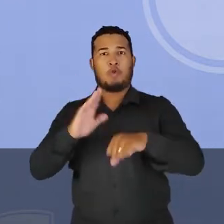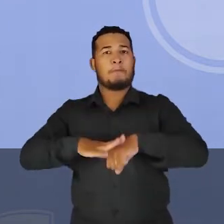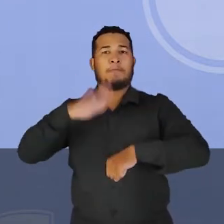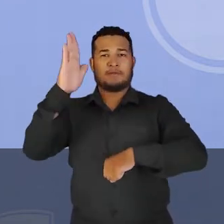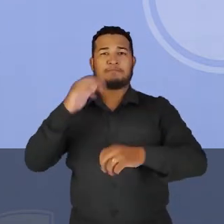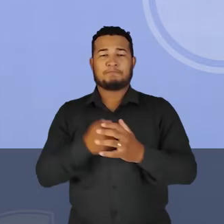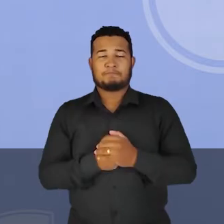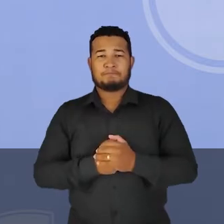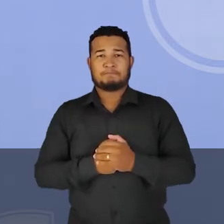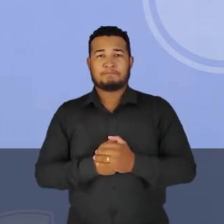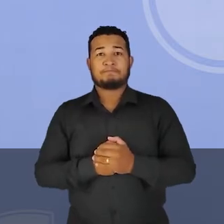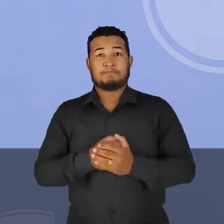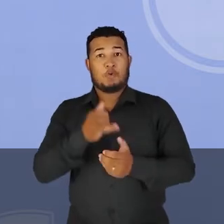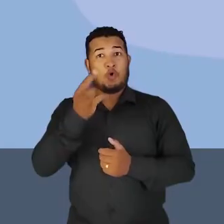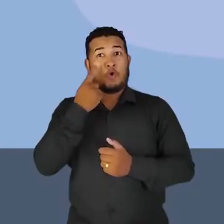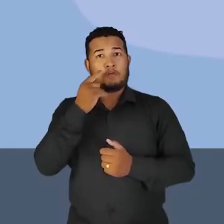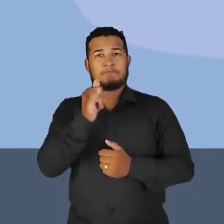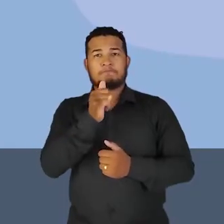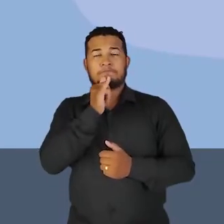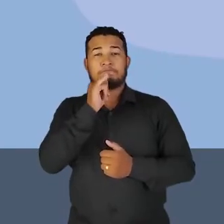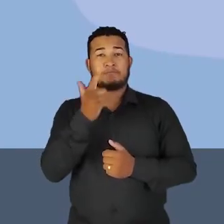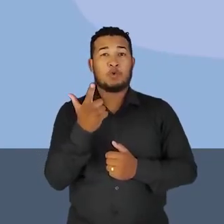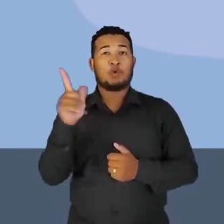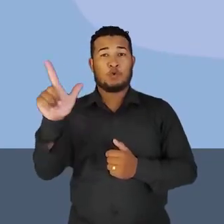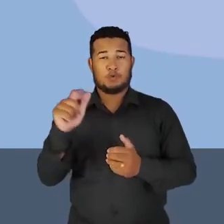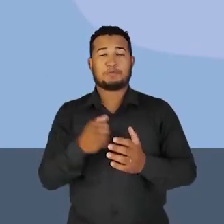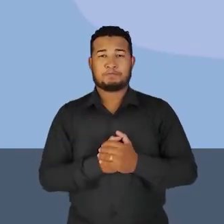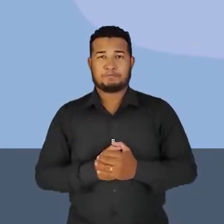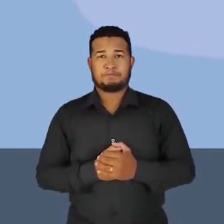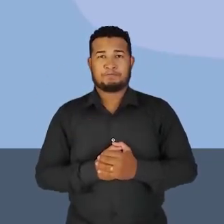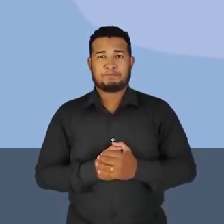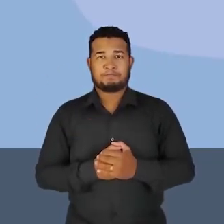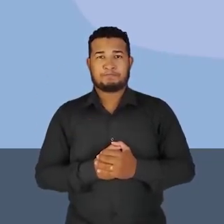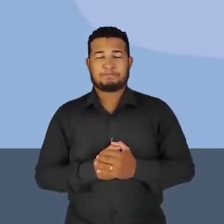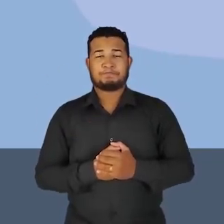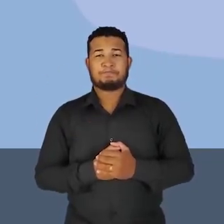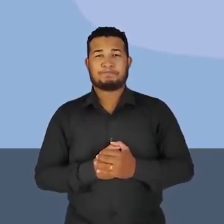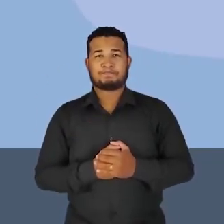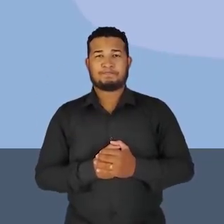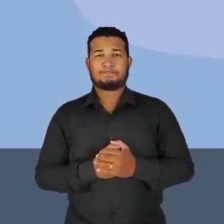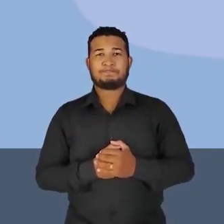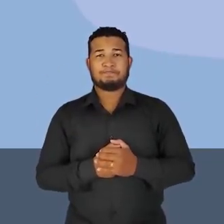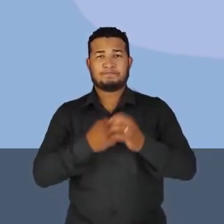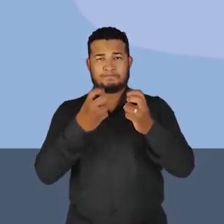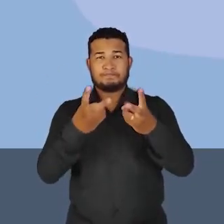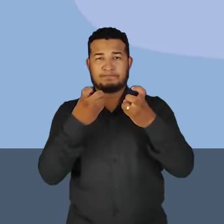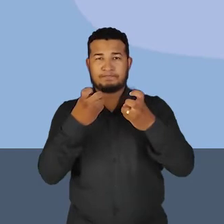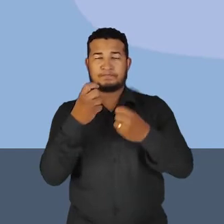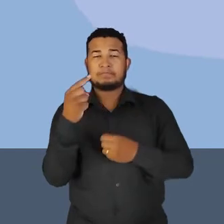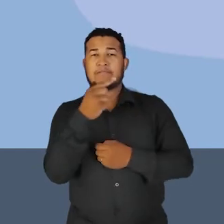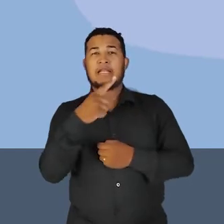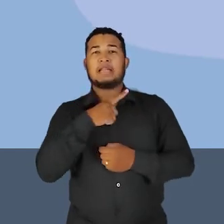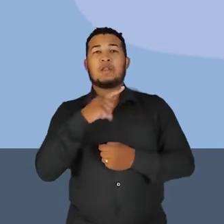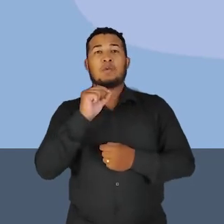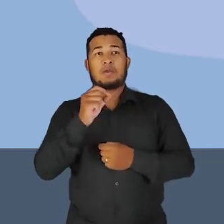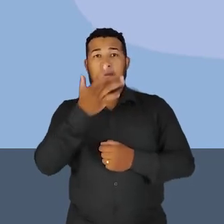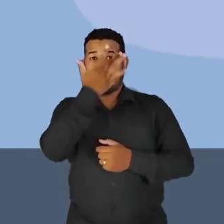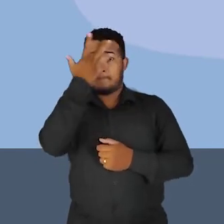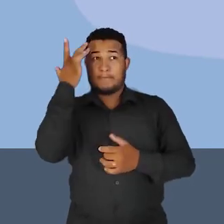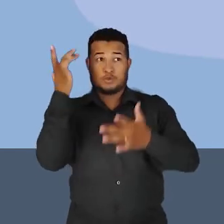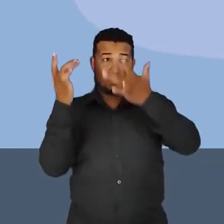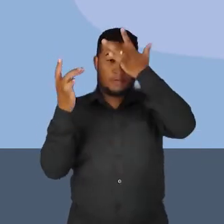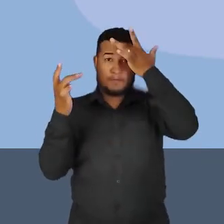Vamos a uma nova situação? Observe, nós temos duas